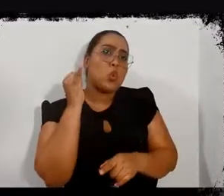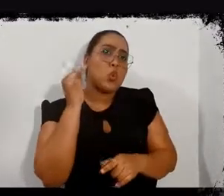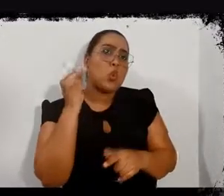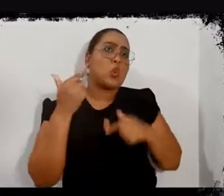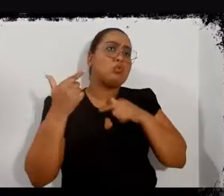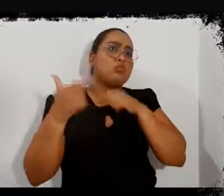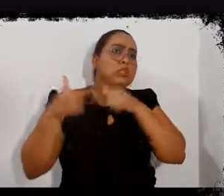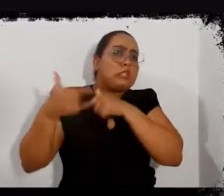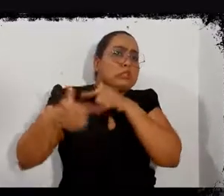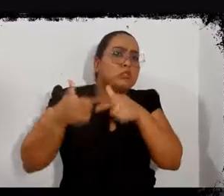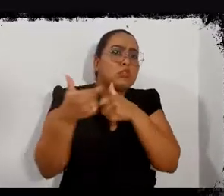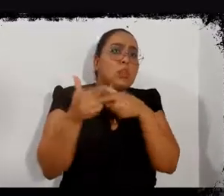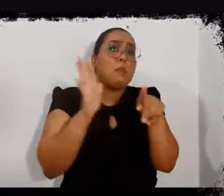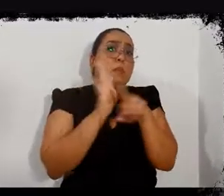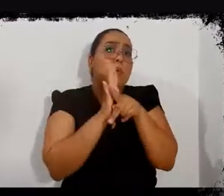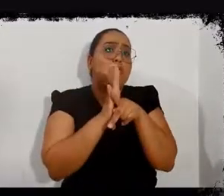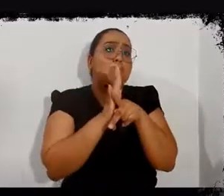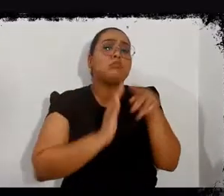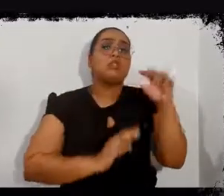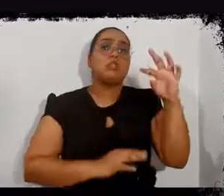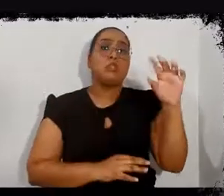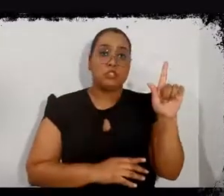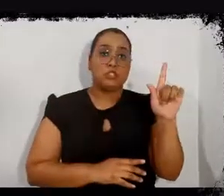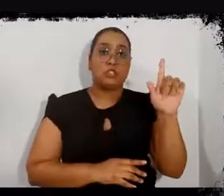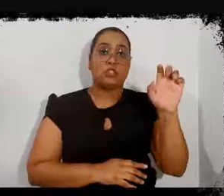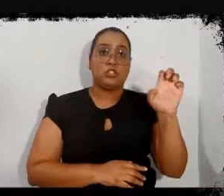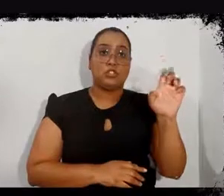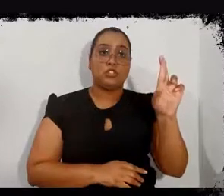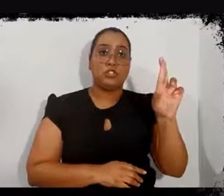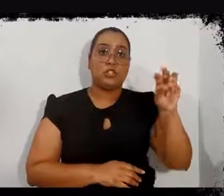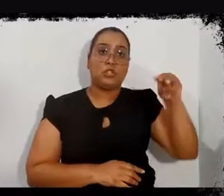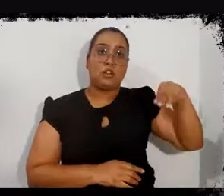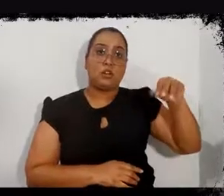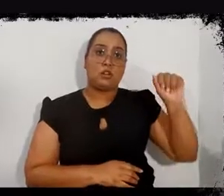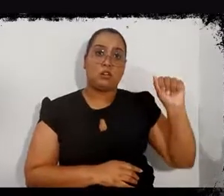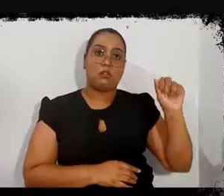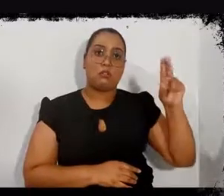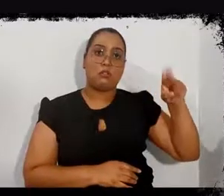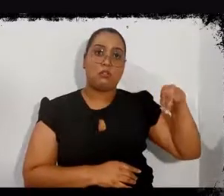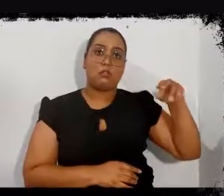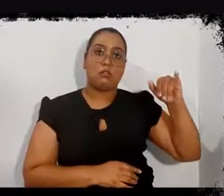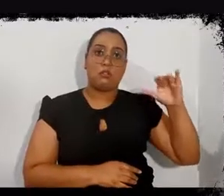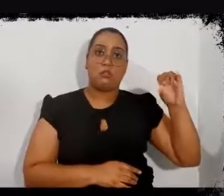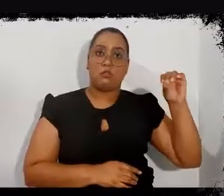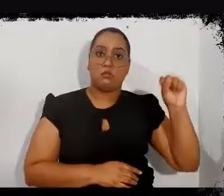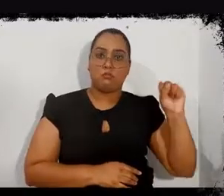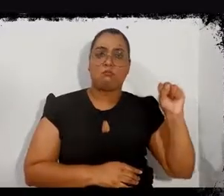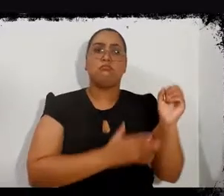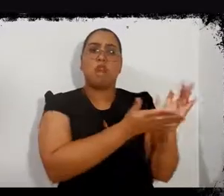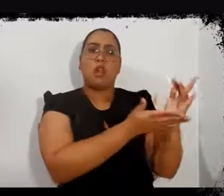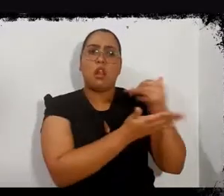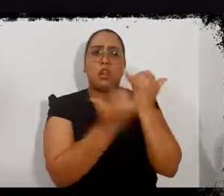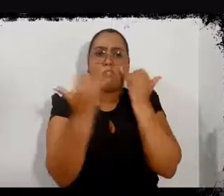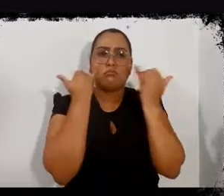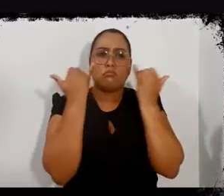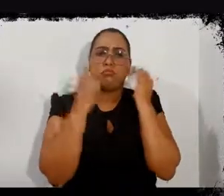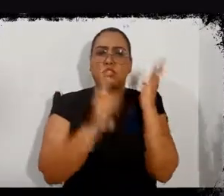germânicos, buscando dados para os seus estudos sobre história, arte e